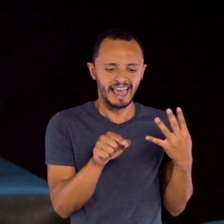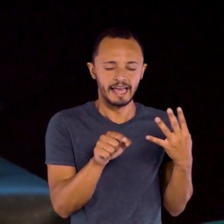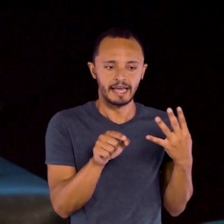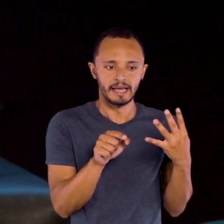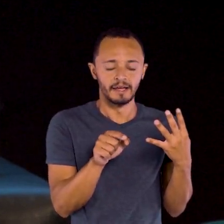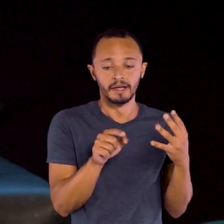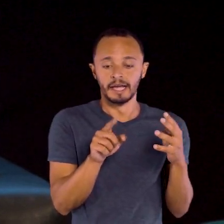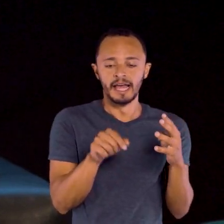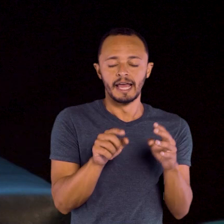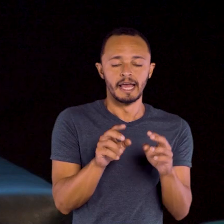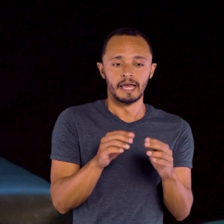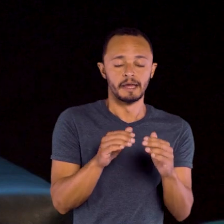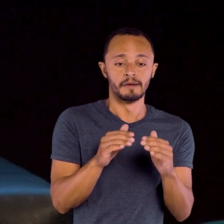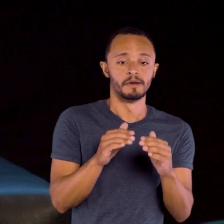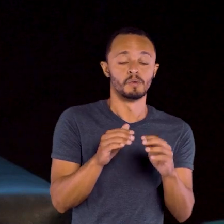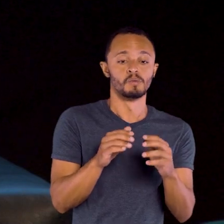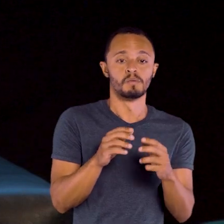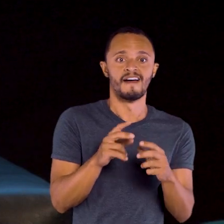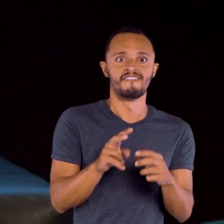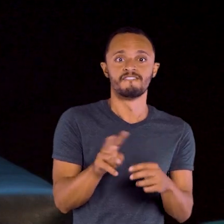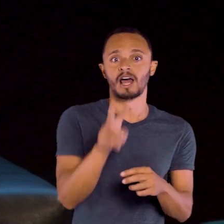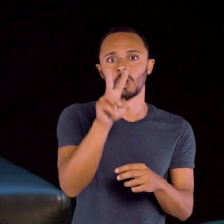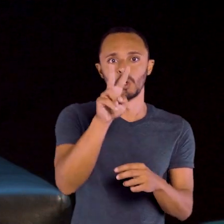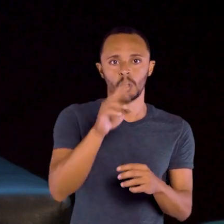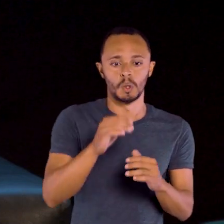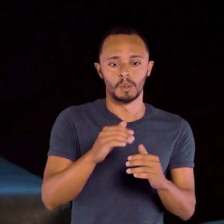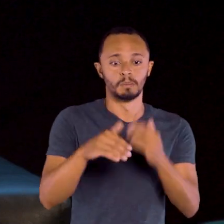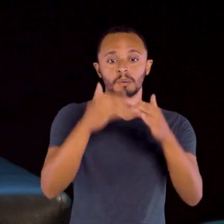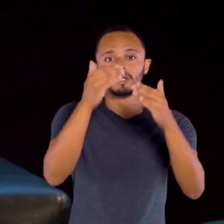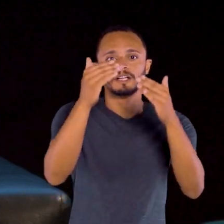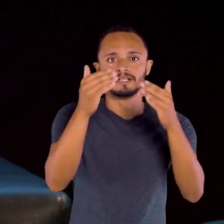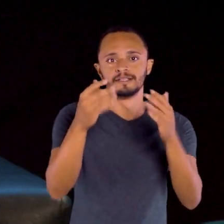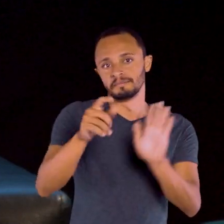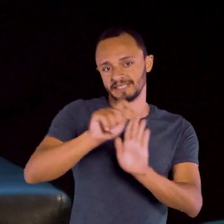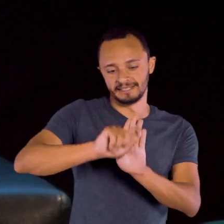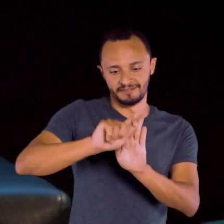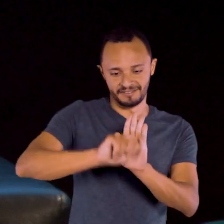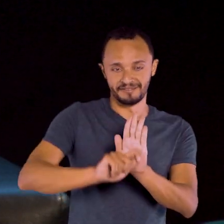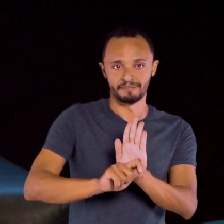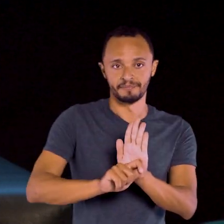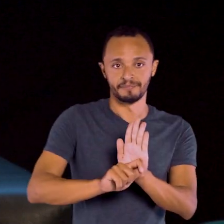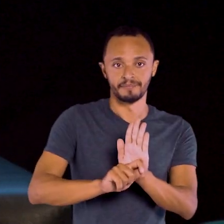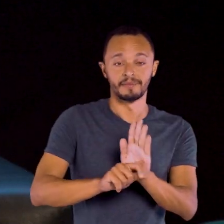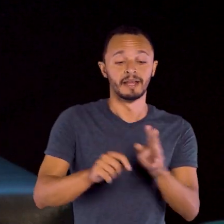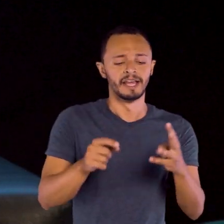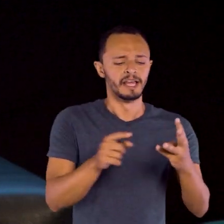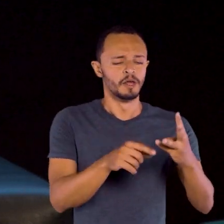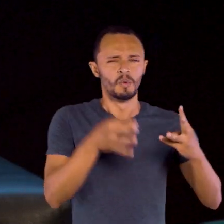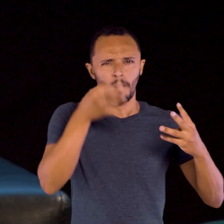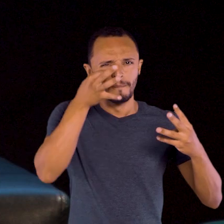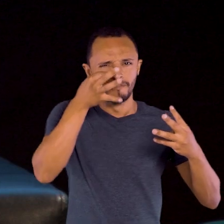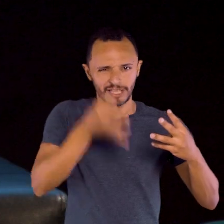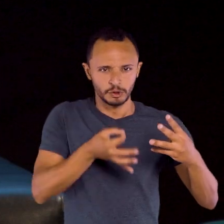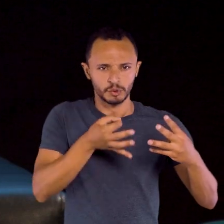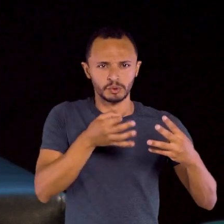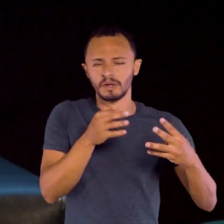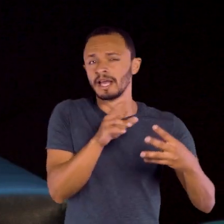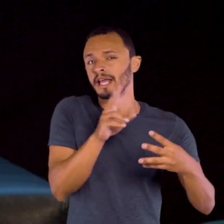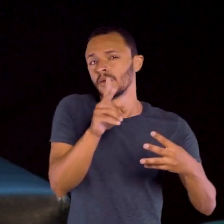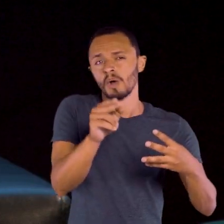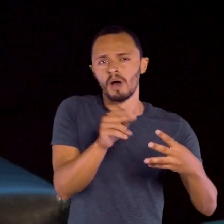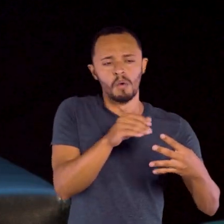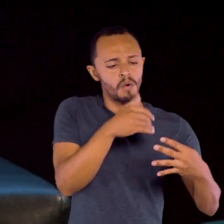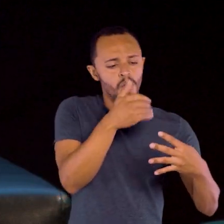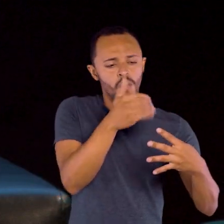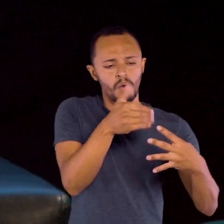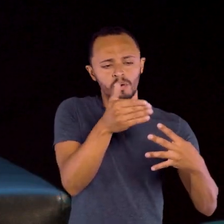menos, né? Eu encaro Solitária como uma continuação disso tudo aqui, né? Como uma